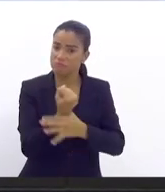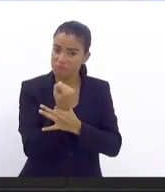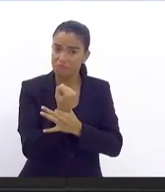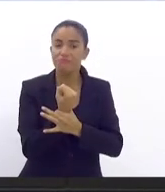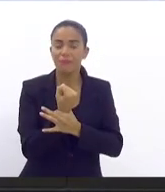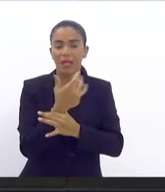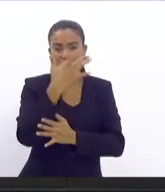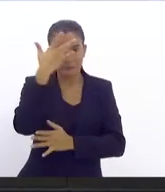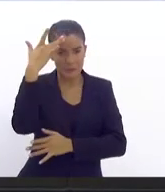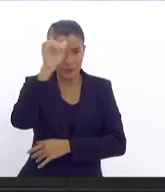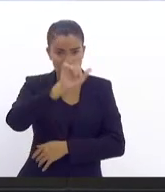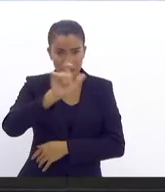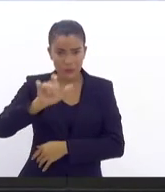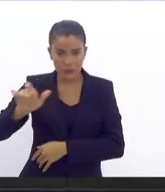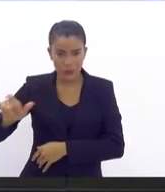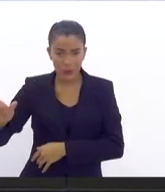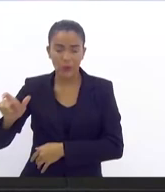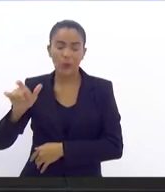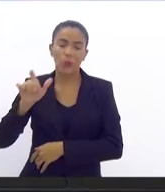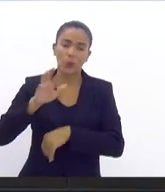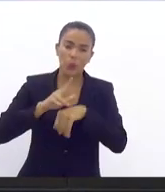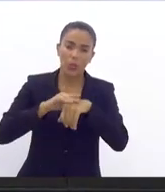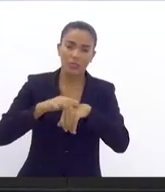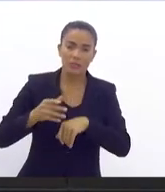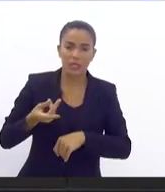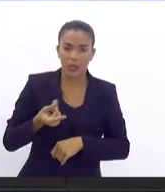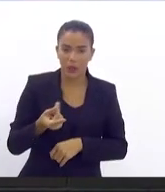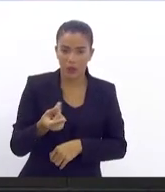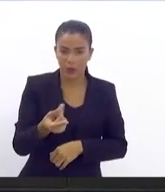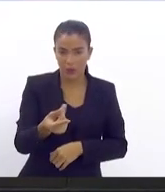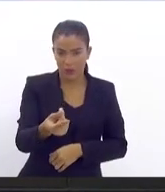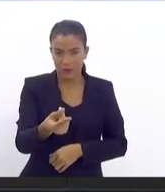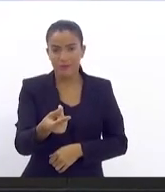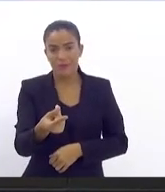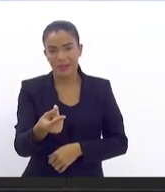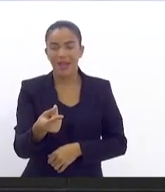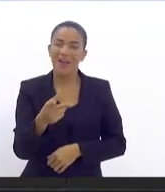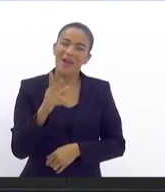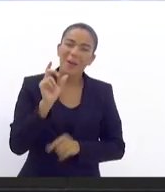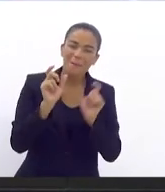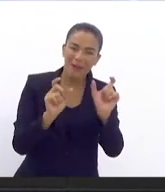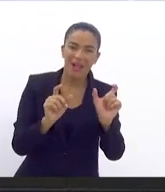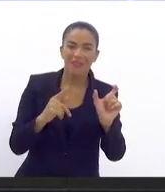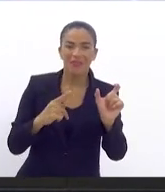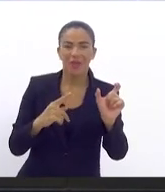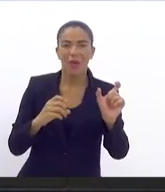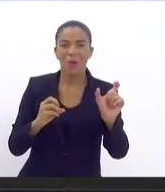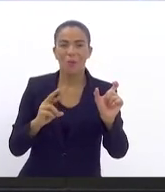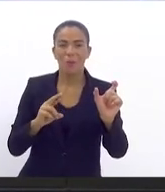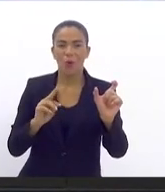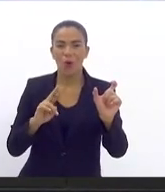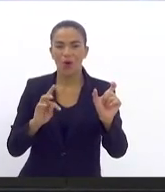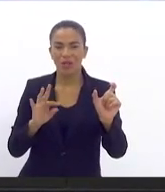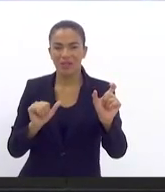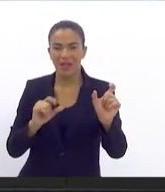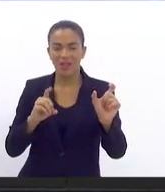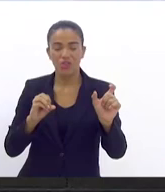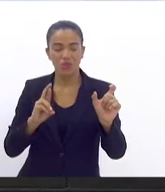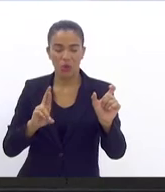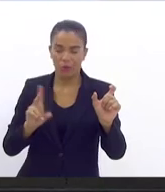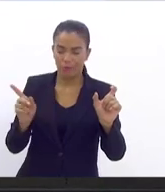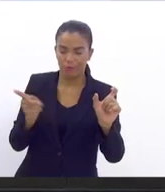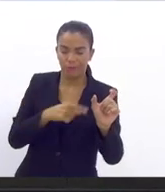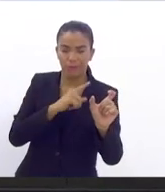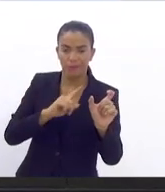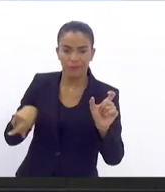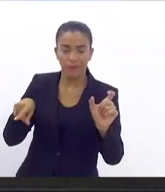aos portadores de doenças crônicas, a lei é de 2001, por isso a menção à palavra portadores não mais utilizada, mas fica assegurado aos portadores de